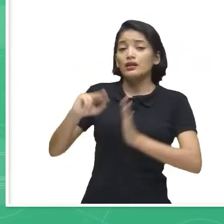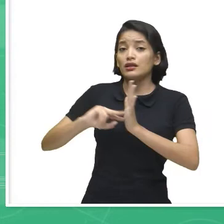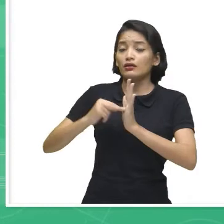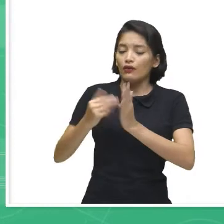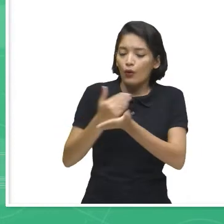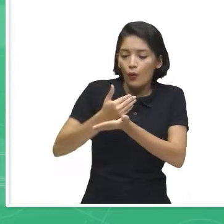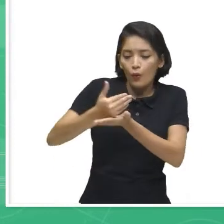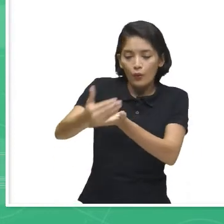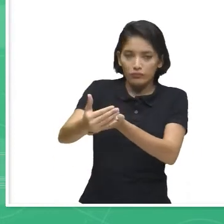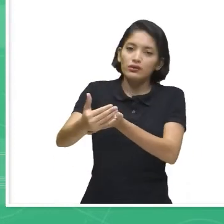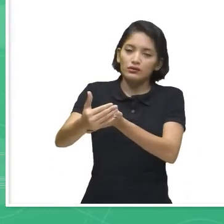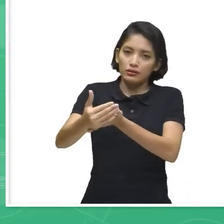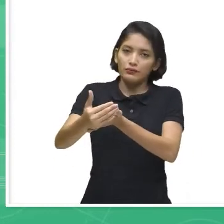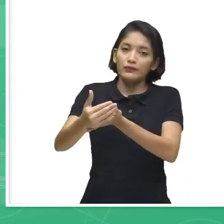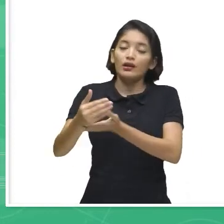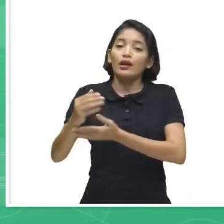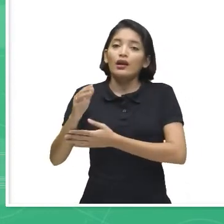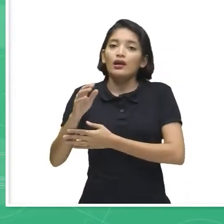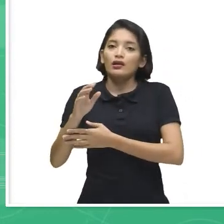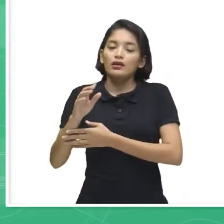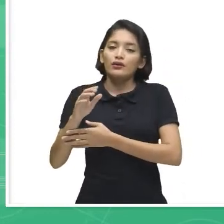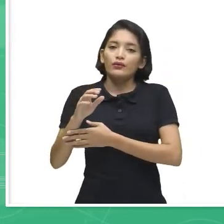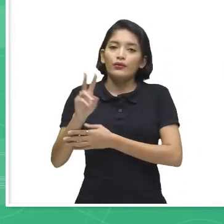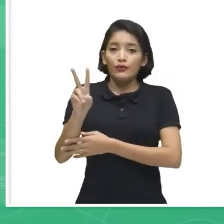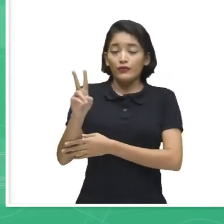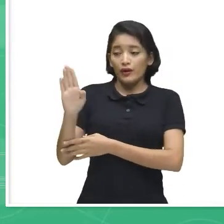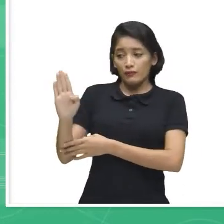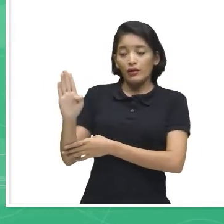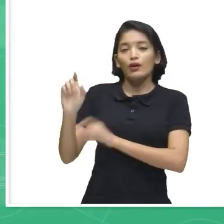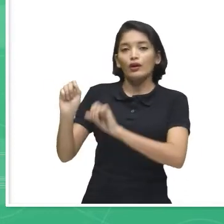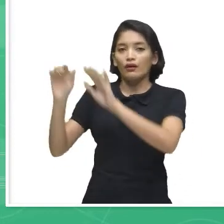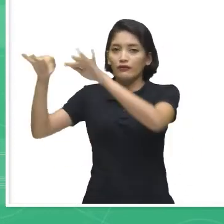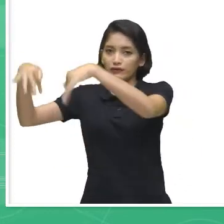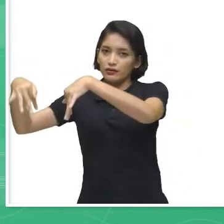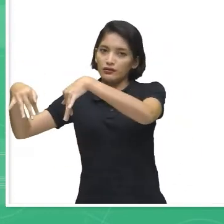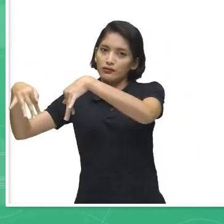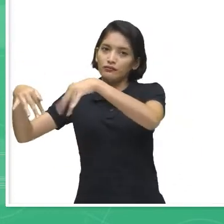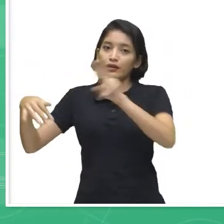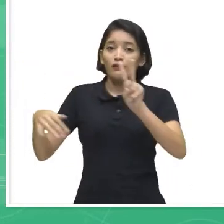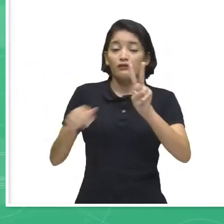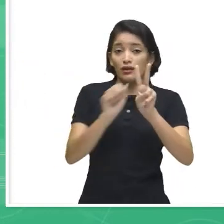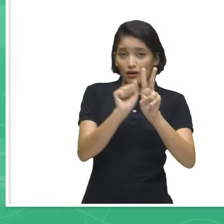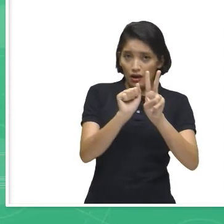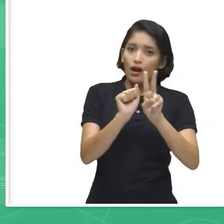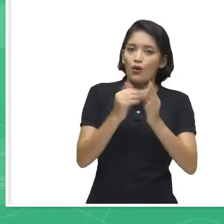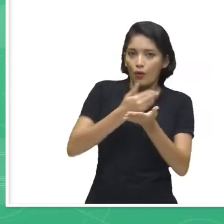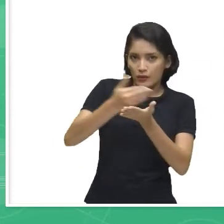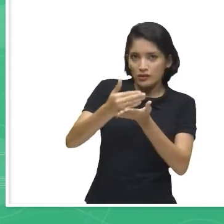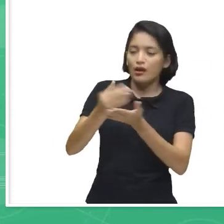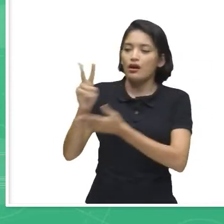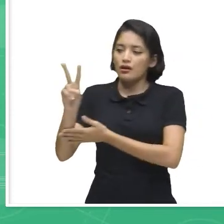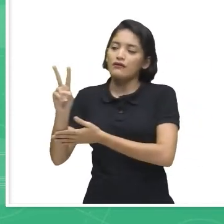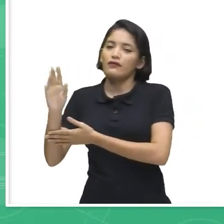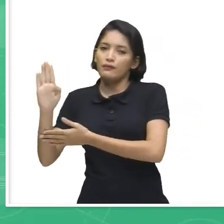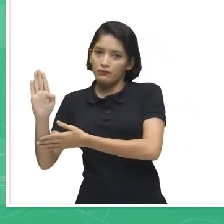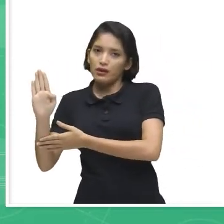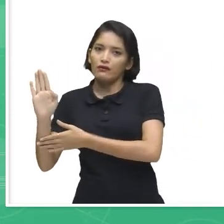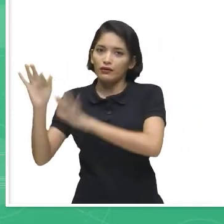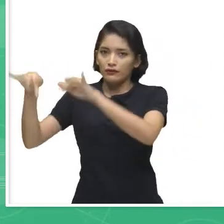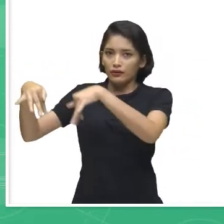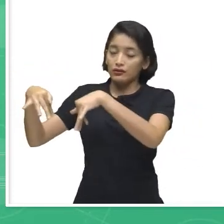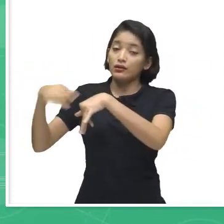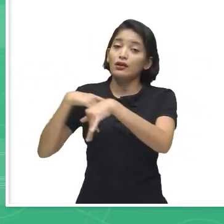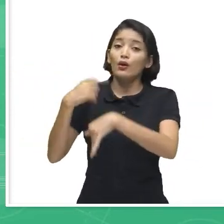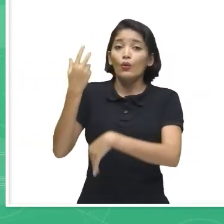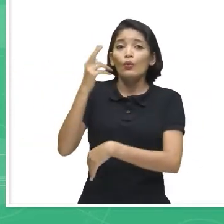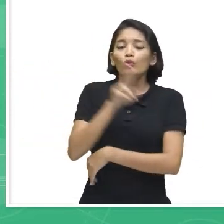o VB é onde a carga vai finalizar o movimento dela. Esse termo aqui, olha, VA menos VB, ele tem um nome muito